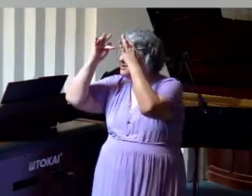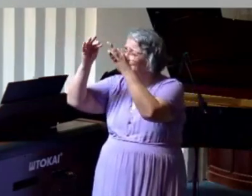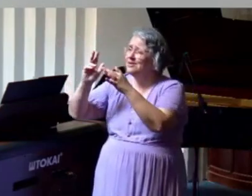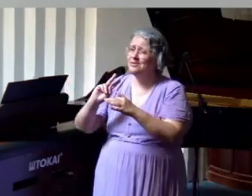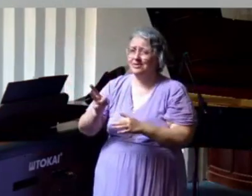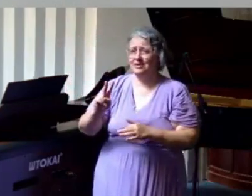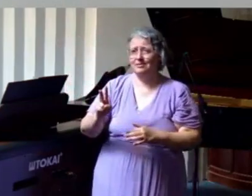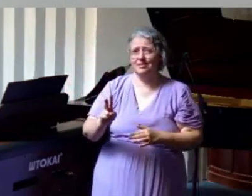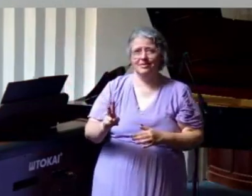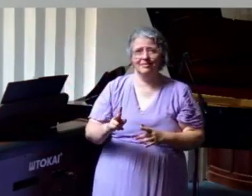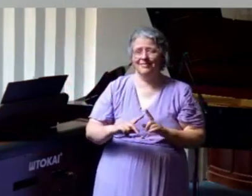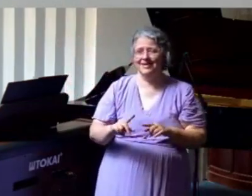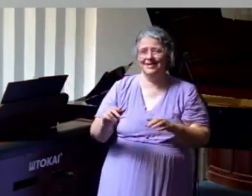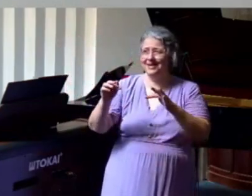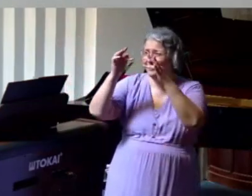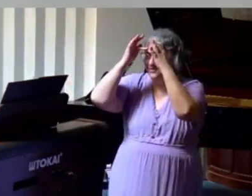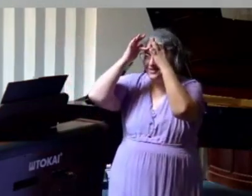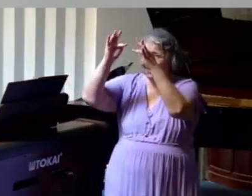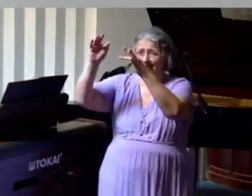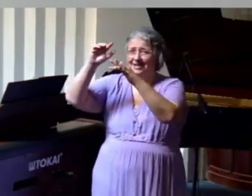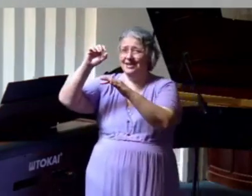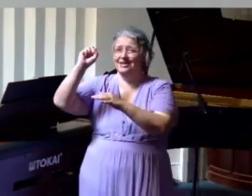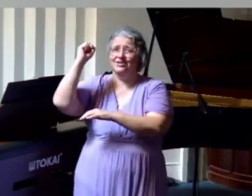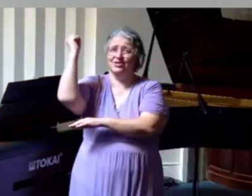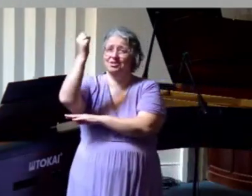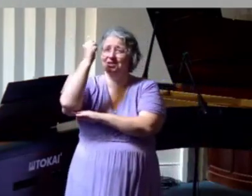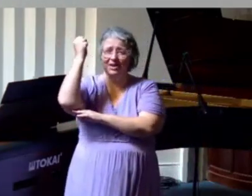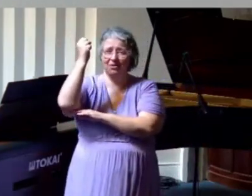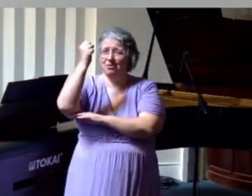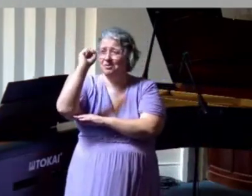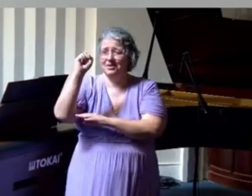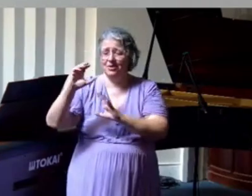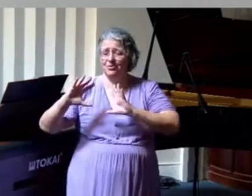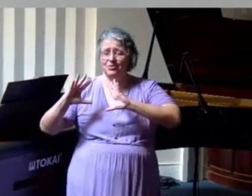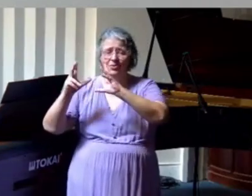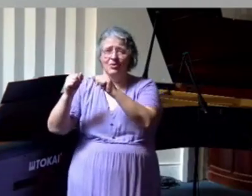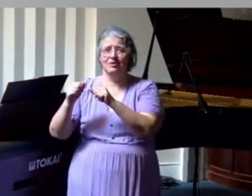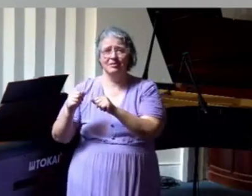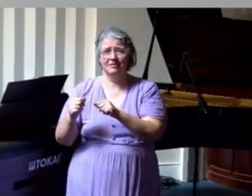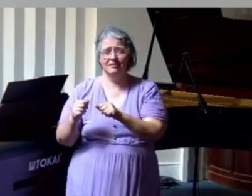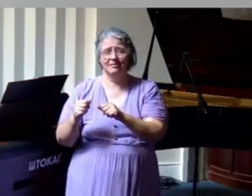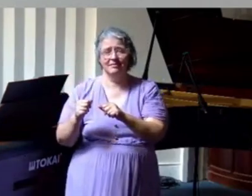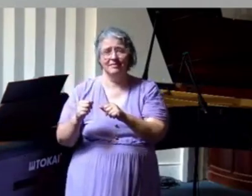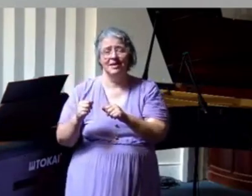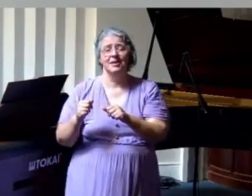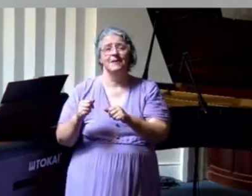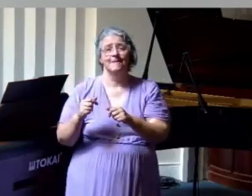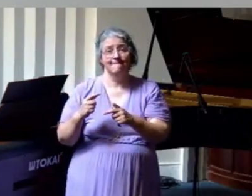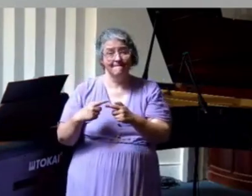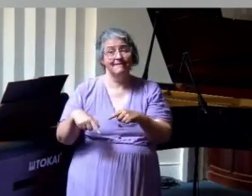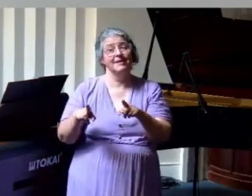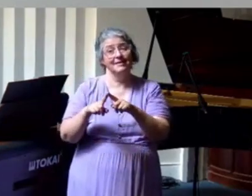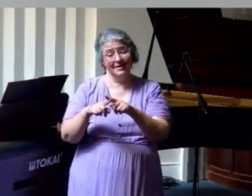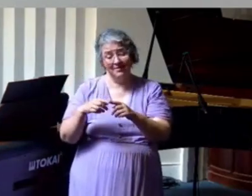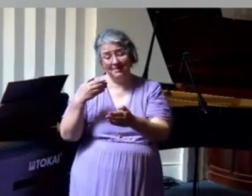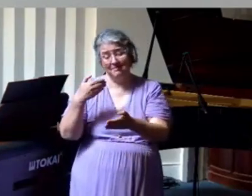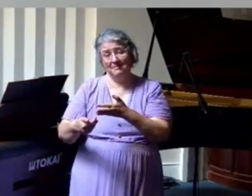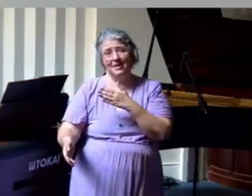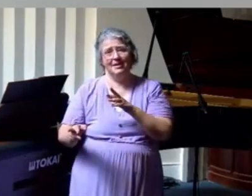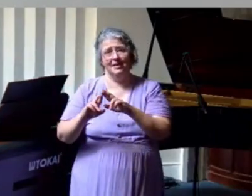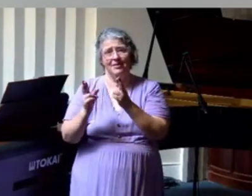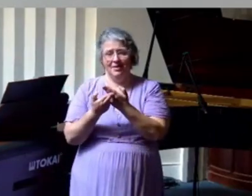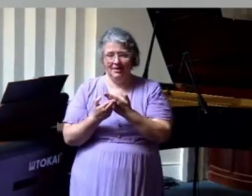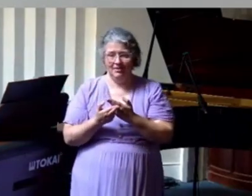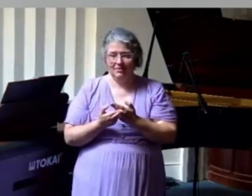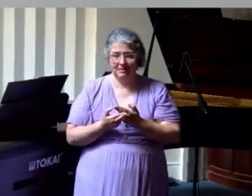era completa. E por causa disso, ele perdeu o reino. Isso está relatado lá em 1 Samuel 15, dos versículos 1 em